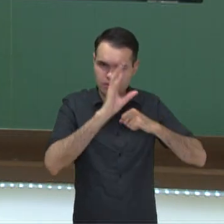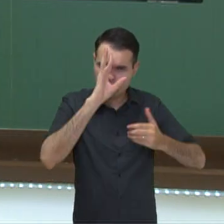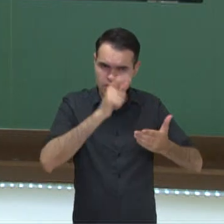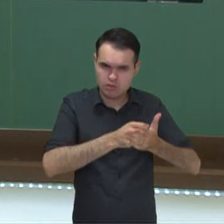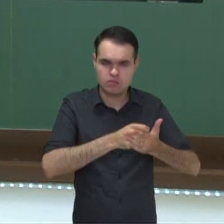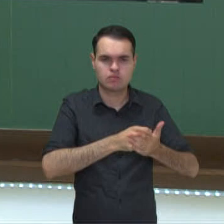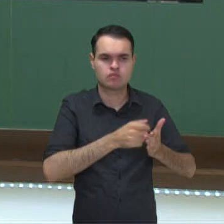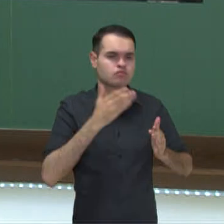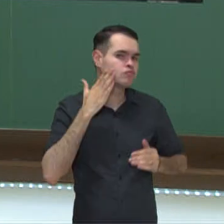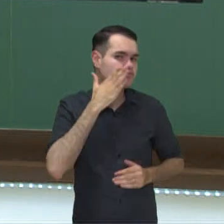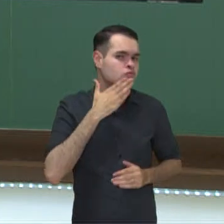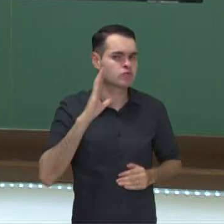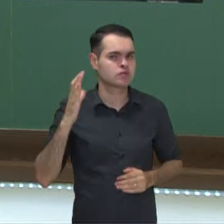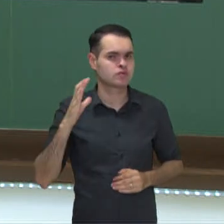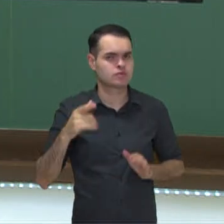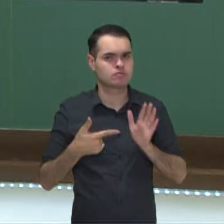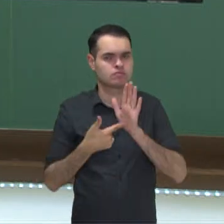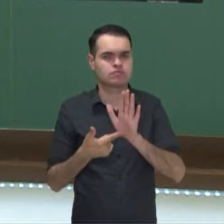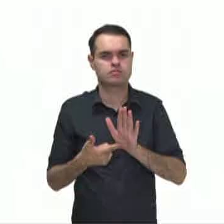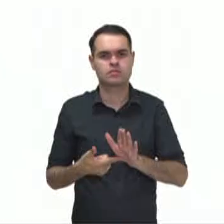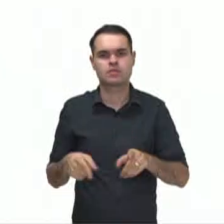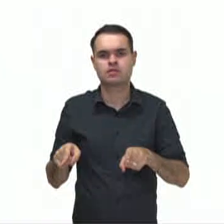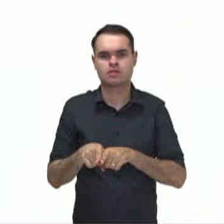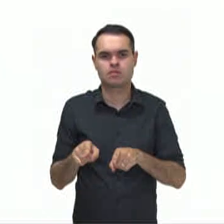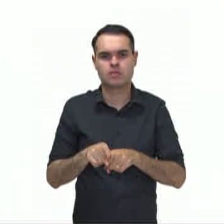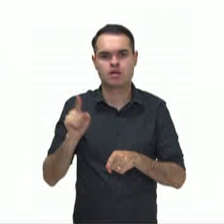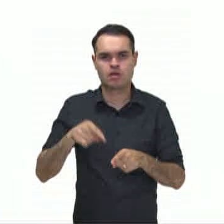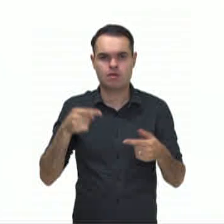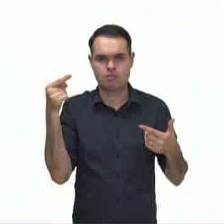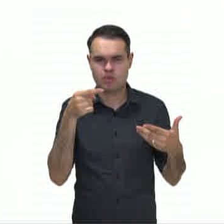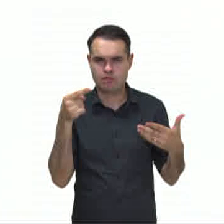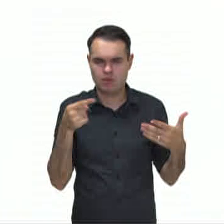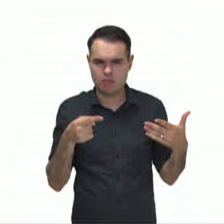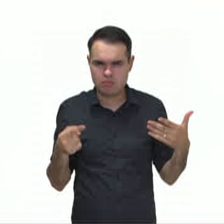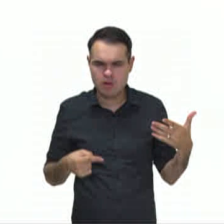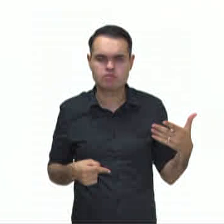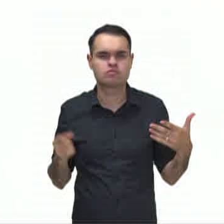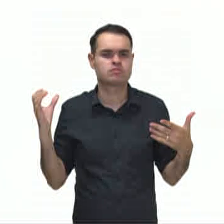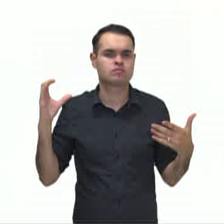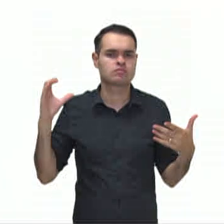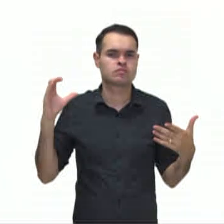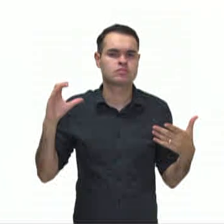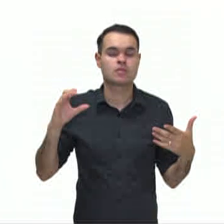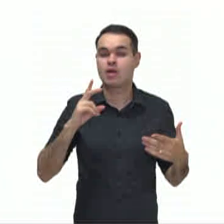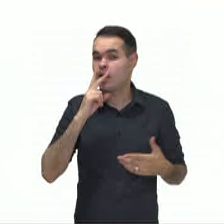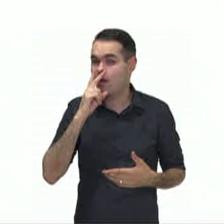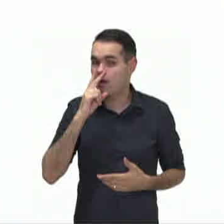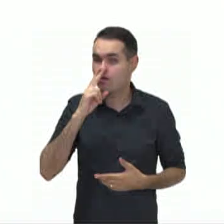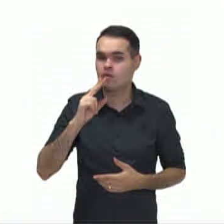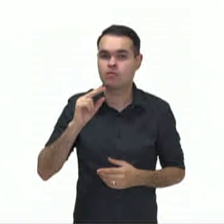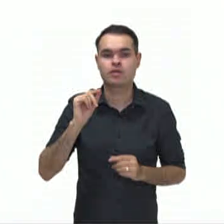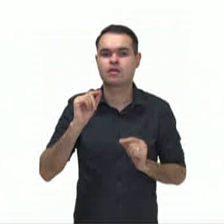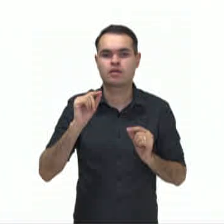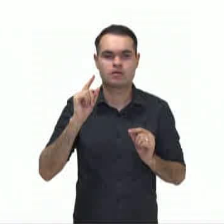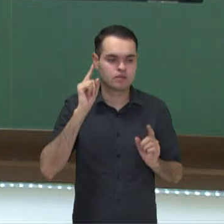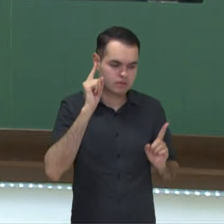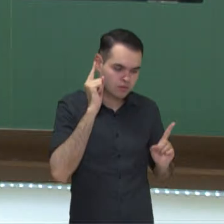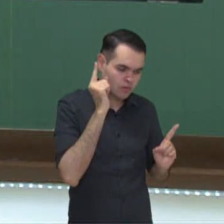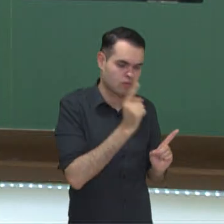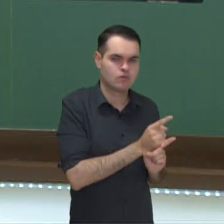científico. Ainda temos mais apontamentos. Os cientistas achavam, um novo estudo